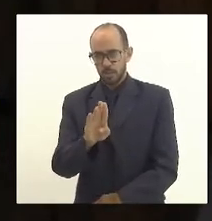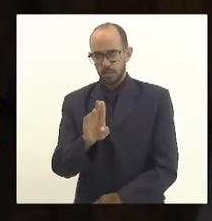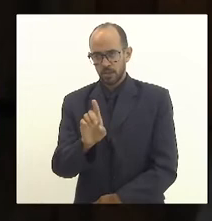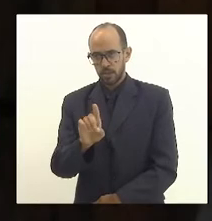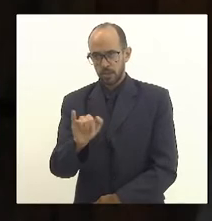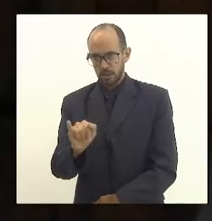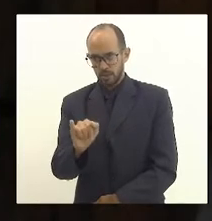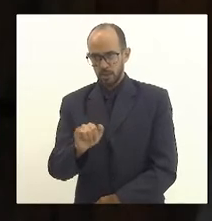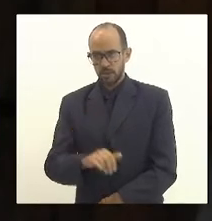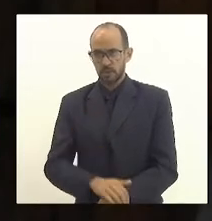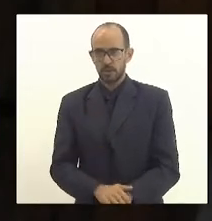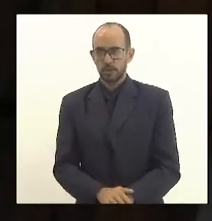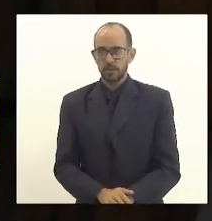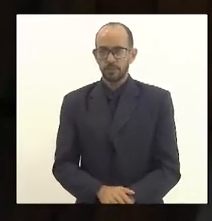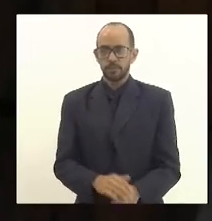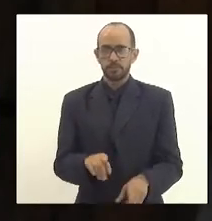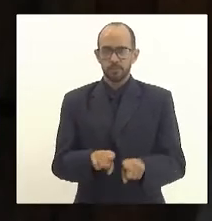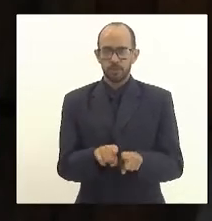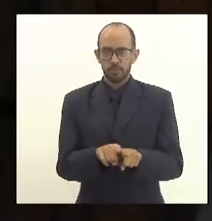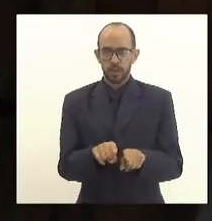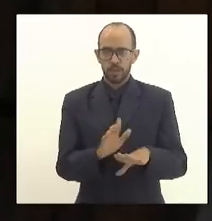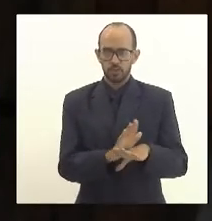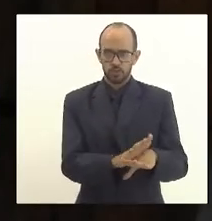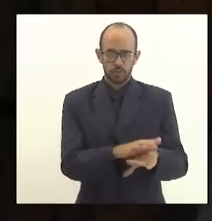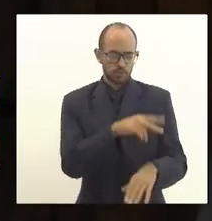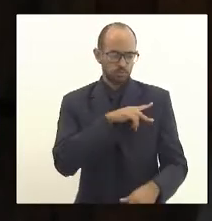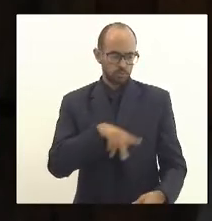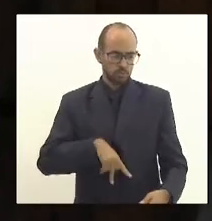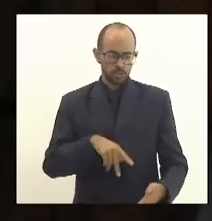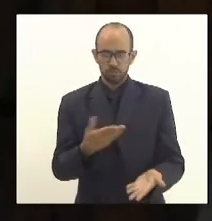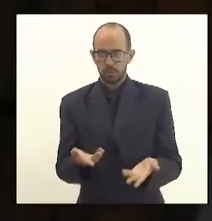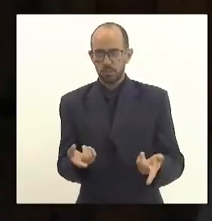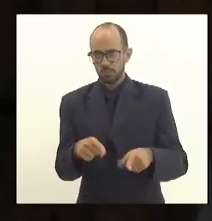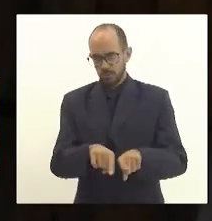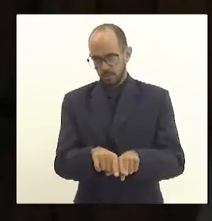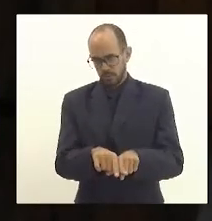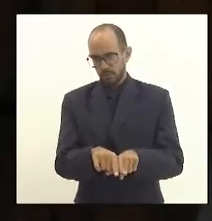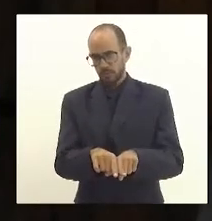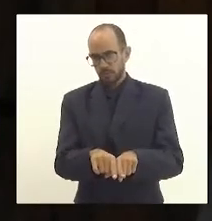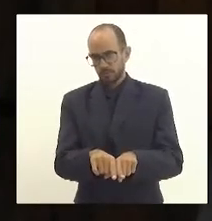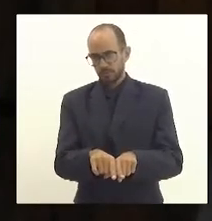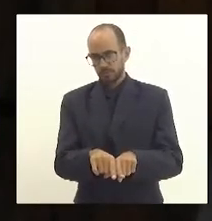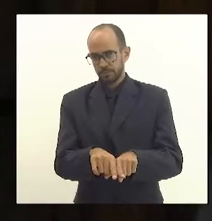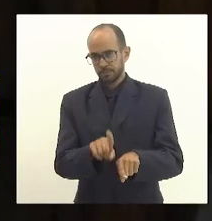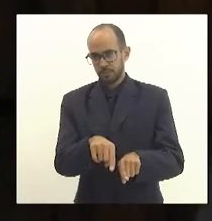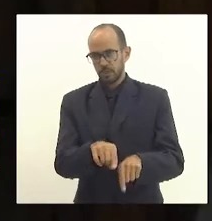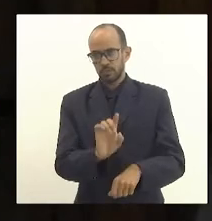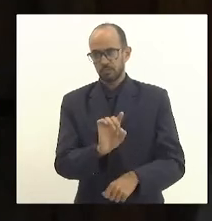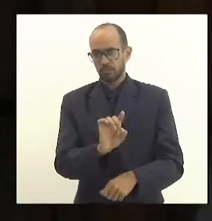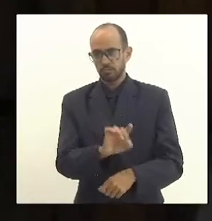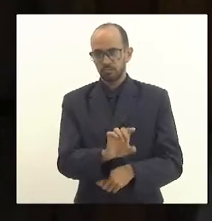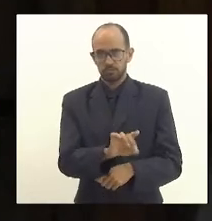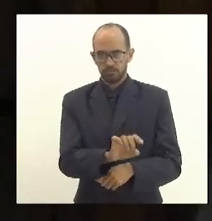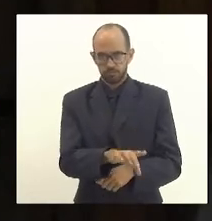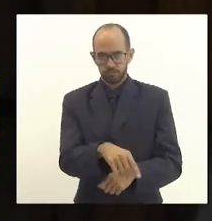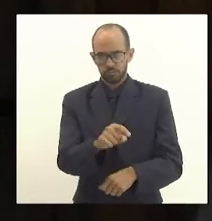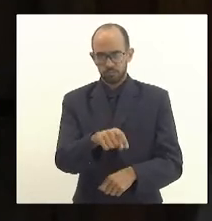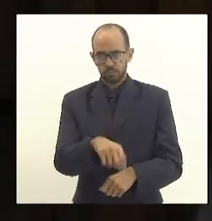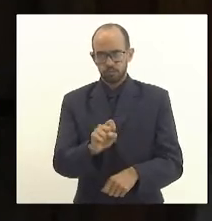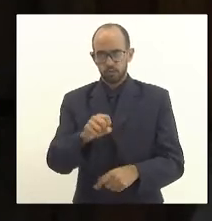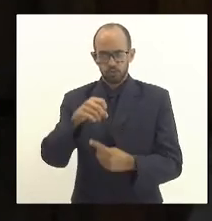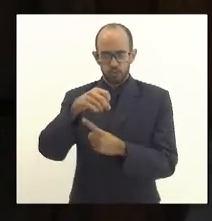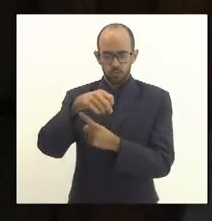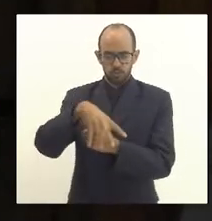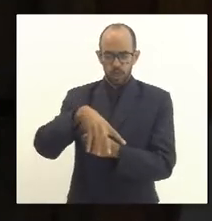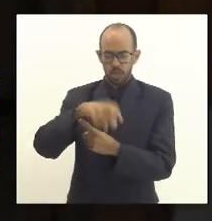julgando ao presidente Bruno pela parceria, né, a especialidade em luminárias inteligentes